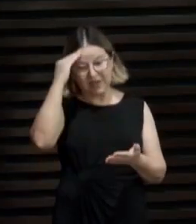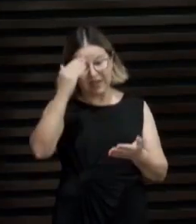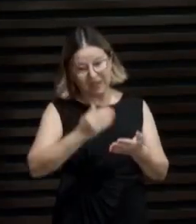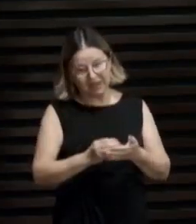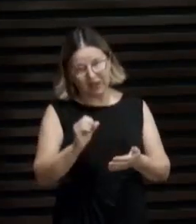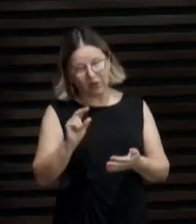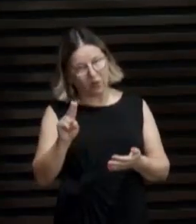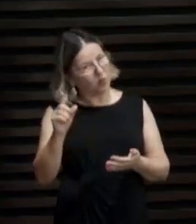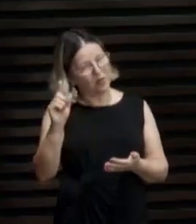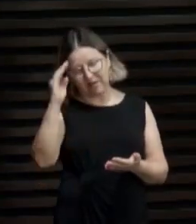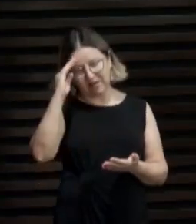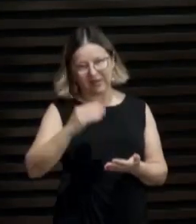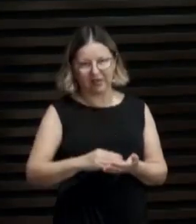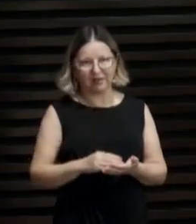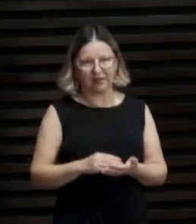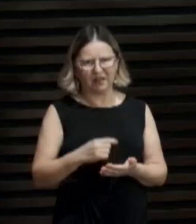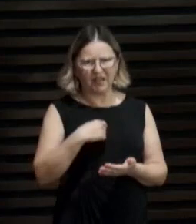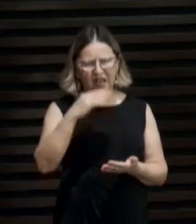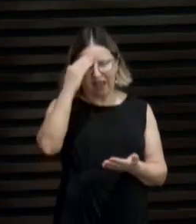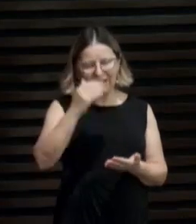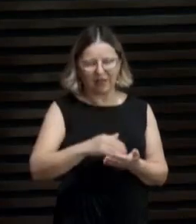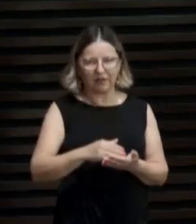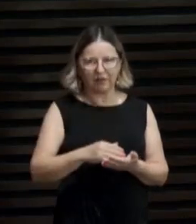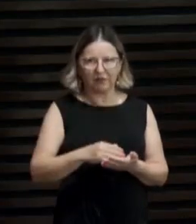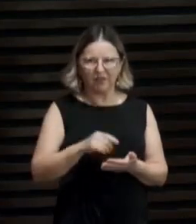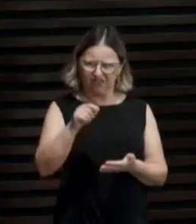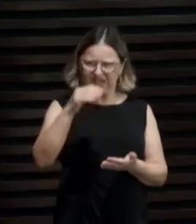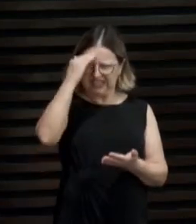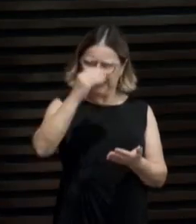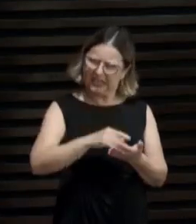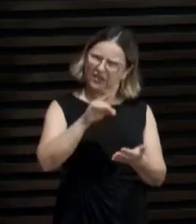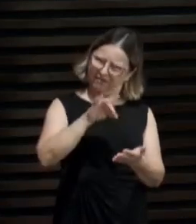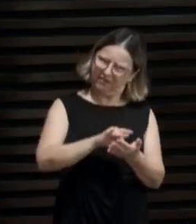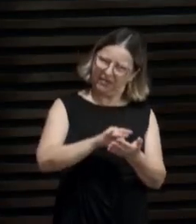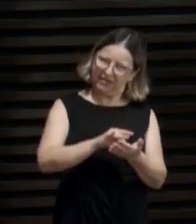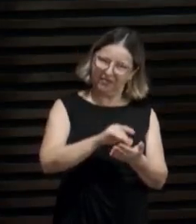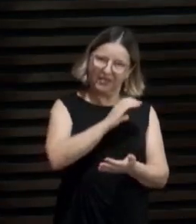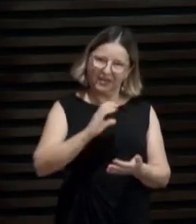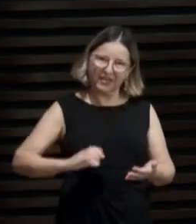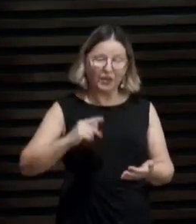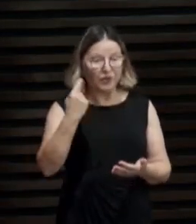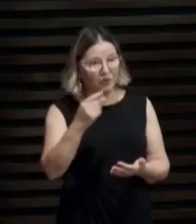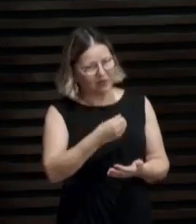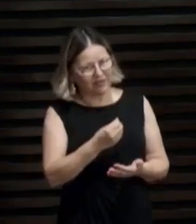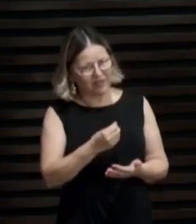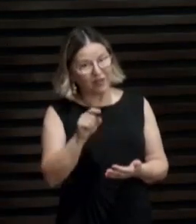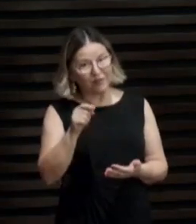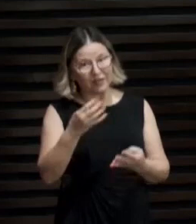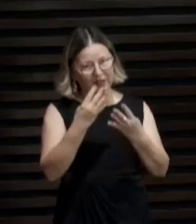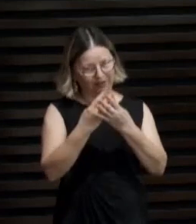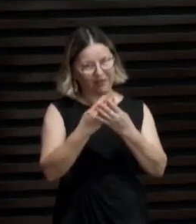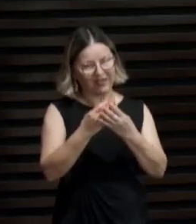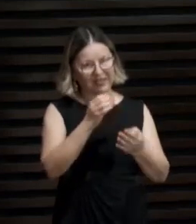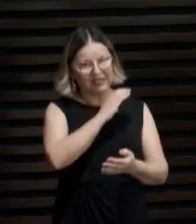crer? Eu creio. Você crê de fato? Cristo é a tua vida? Você confessa que Cristo,